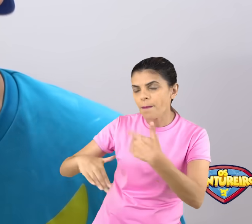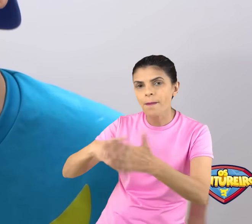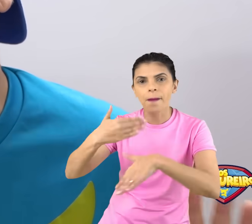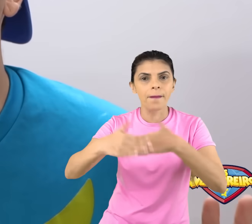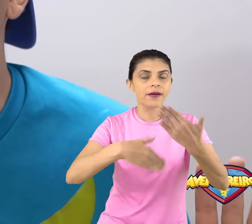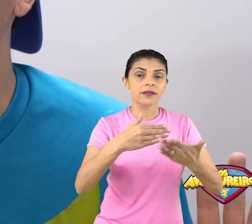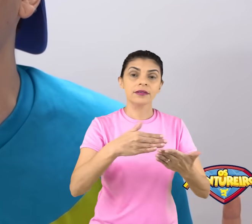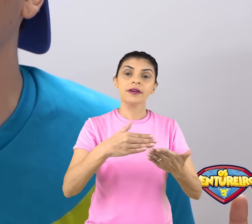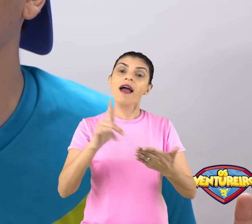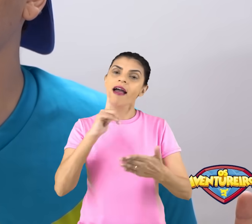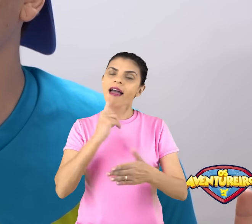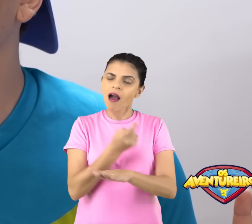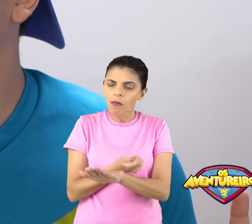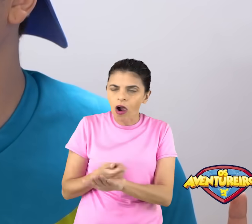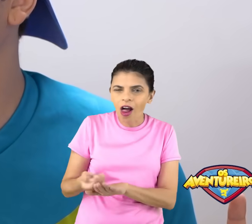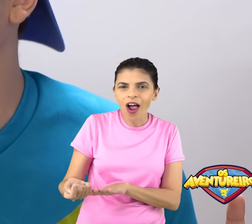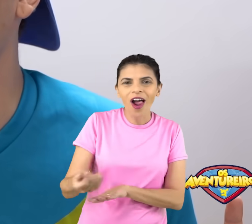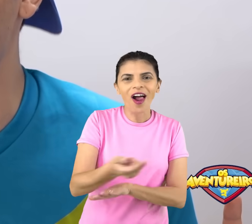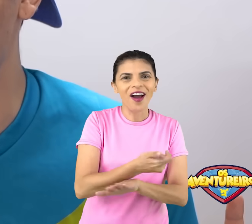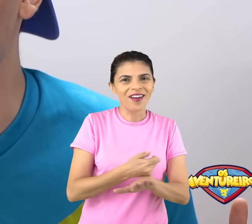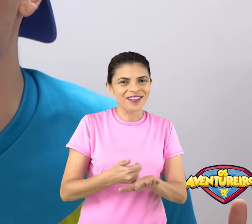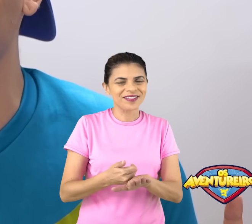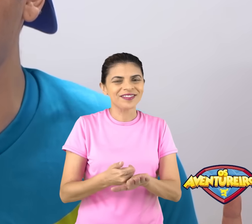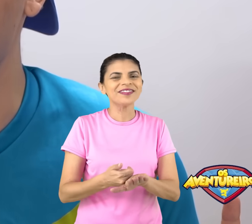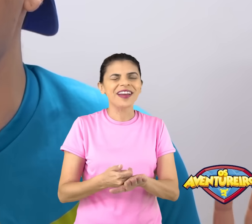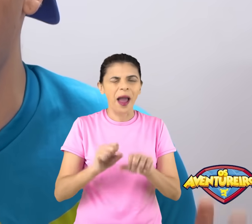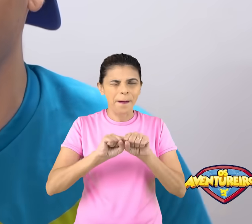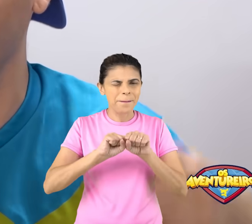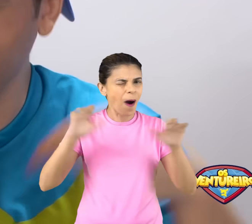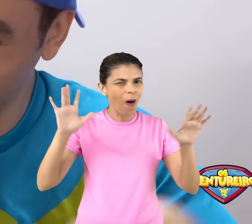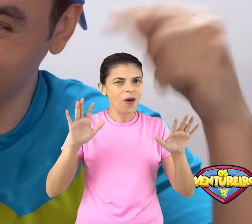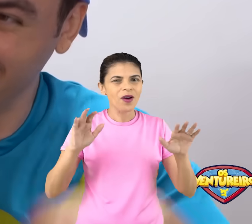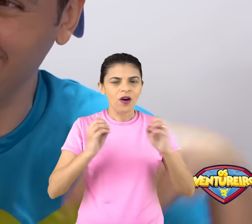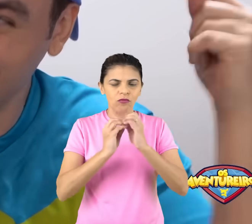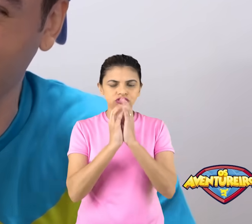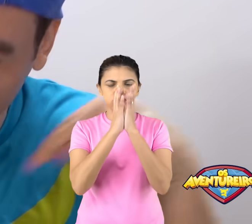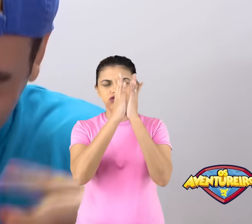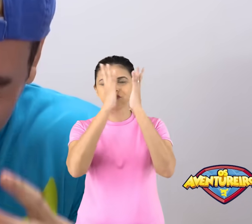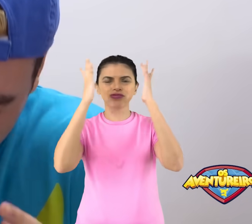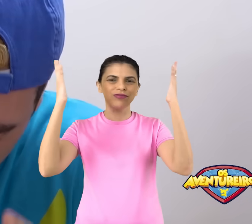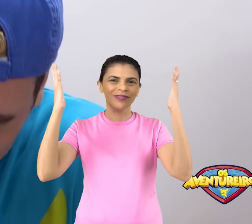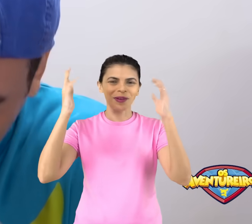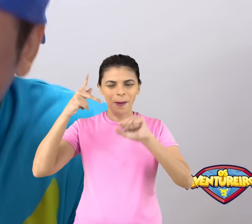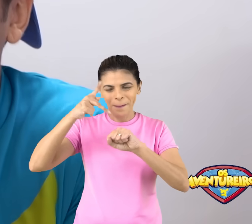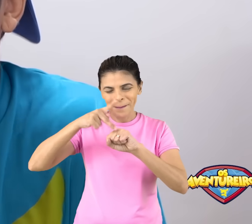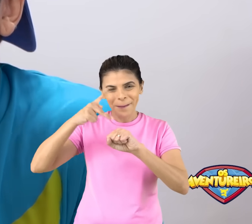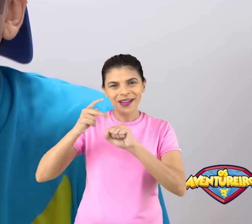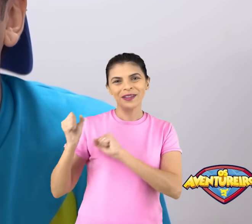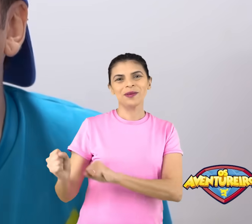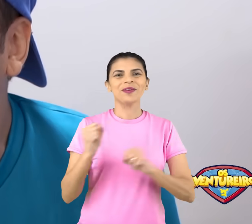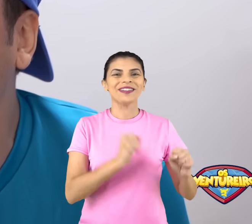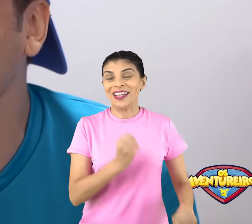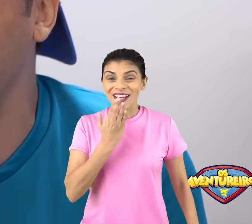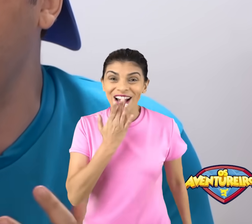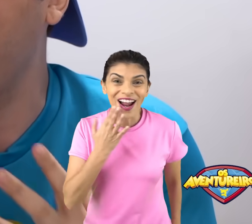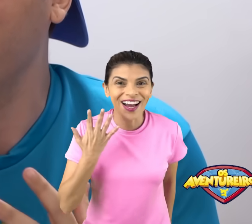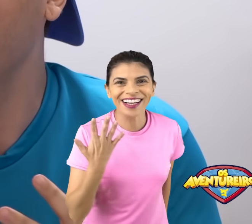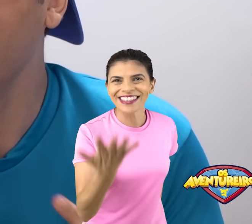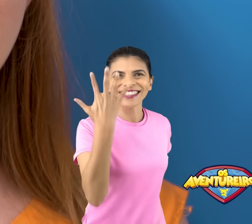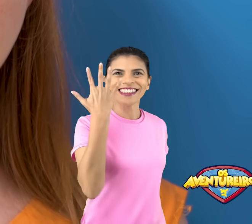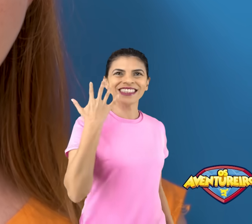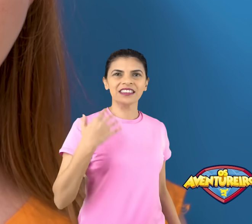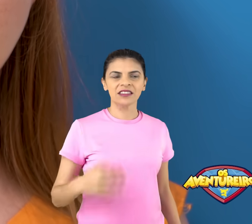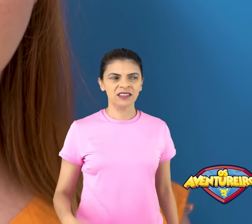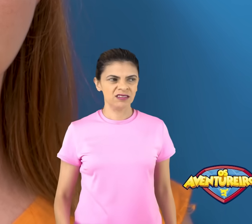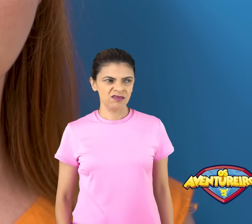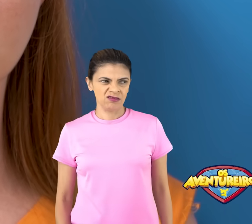A verdadeira troslagem era a bomba de fumaça que tinha dentro da Pedra do Poder colorida!